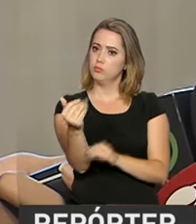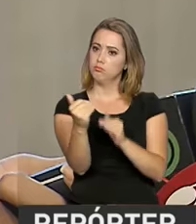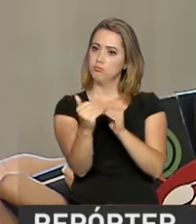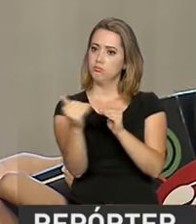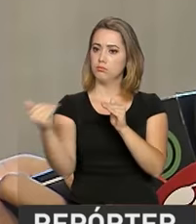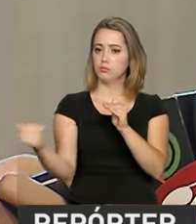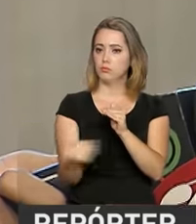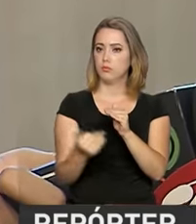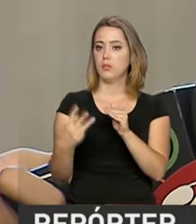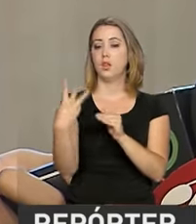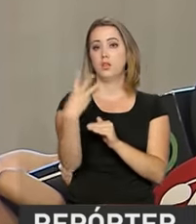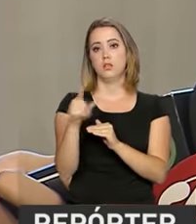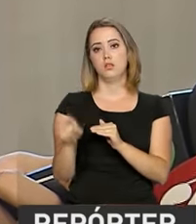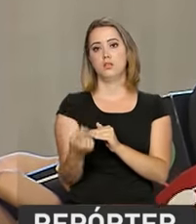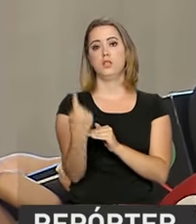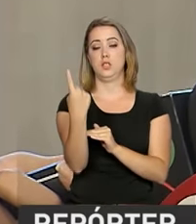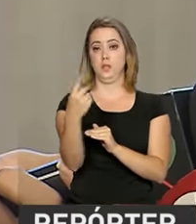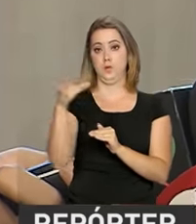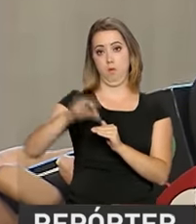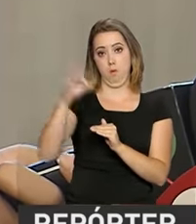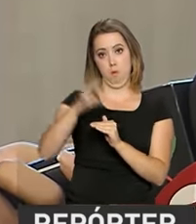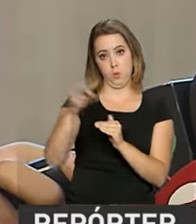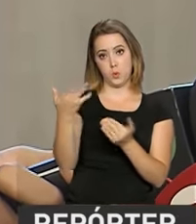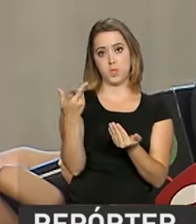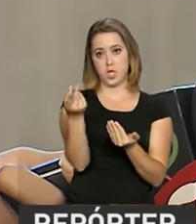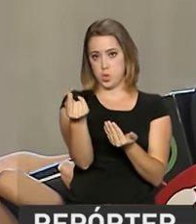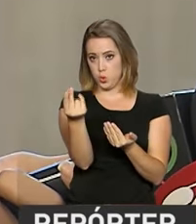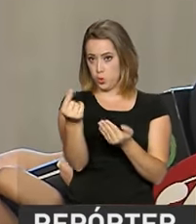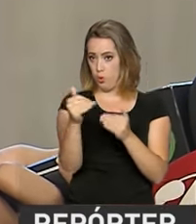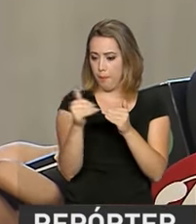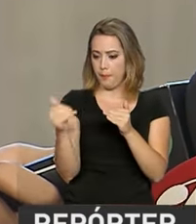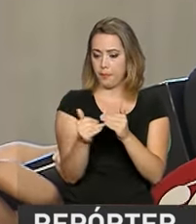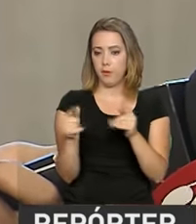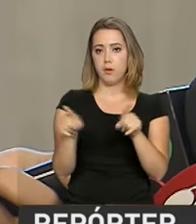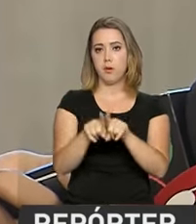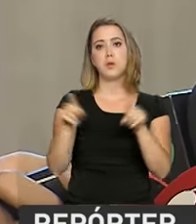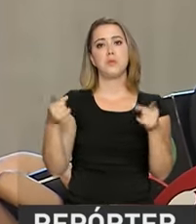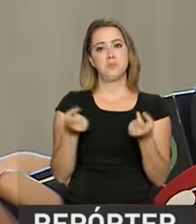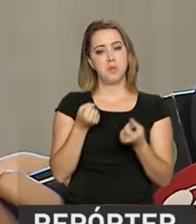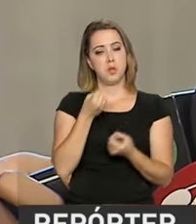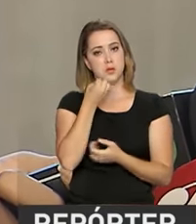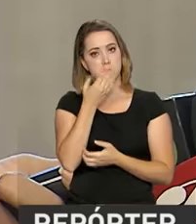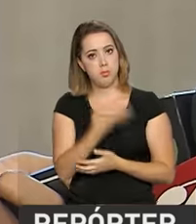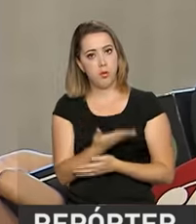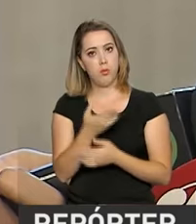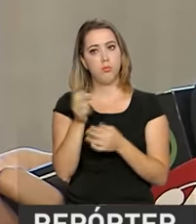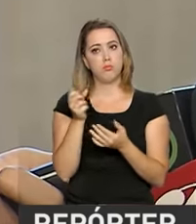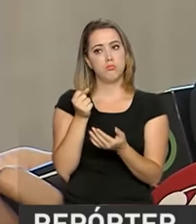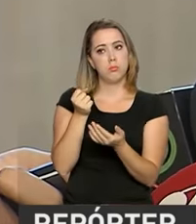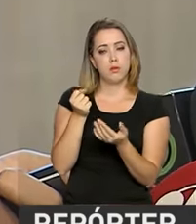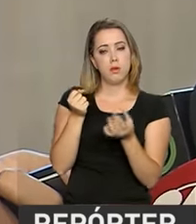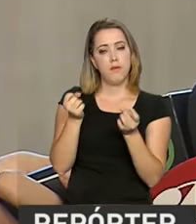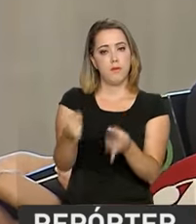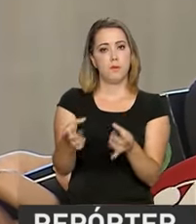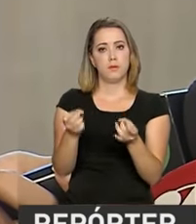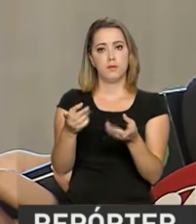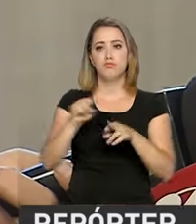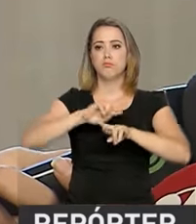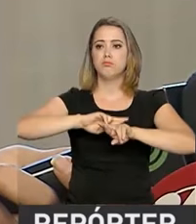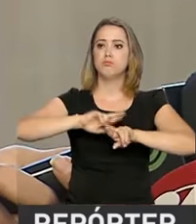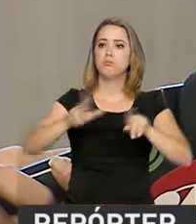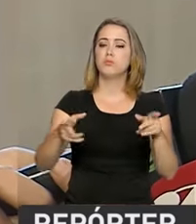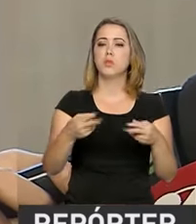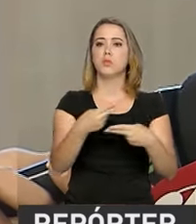3,5 por mas tiveram pontos muito positivos tanto na exportação de produtos industrializados como no na